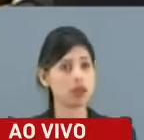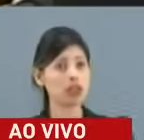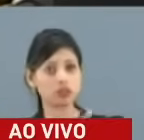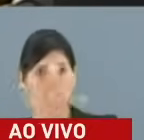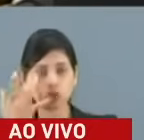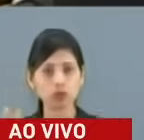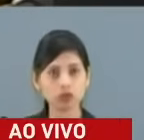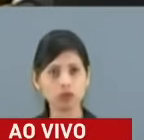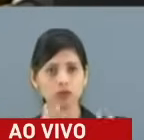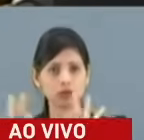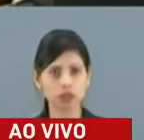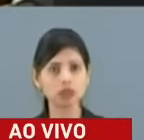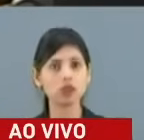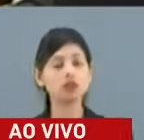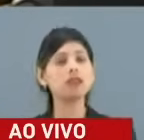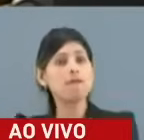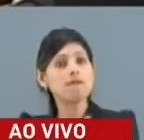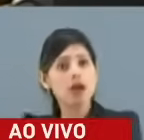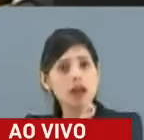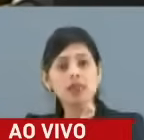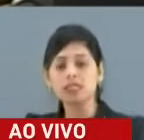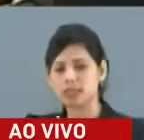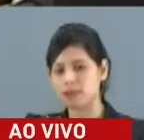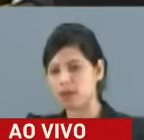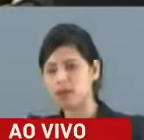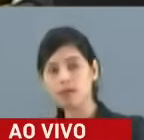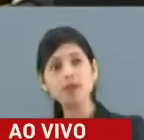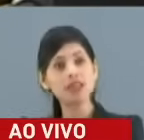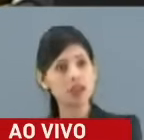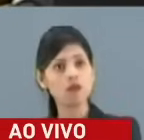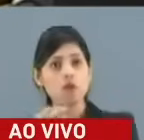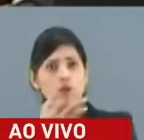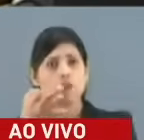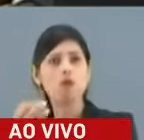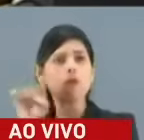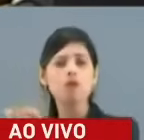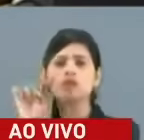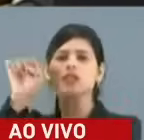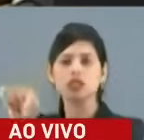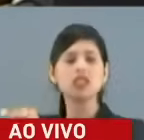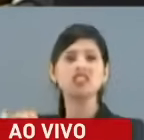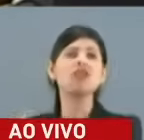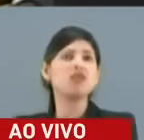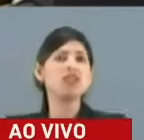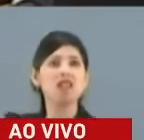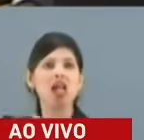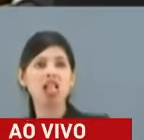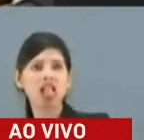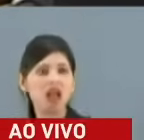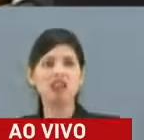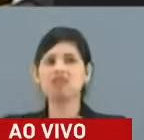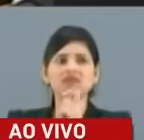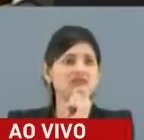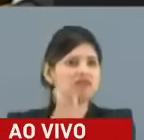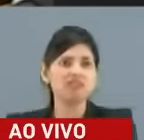porque muitas pessoas dizem, a CPMI foi feita por um propósito, como eu disse, aliás, no início da minha manifestação, está se desvirtuando, não serve para nada. Não serve, sim.